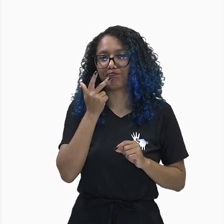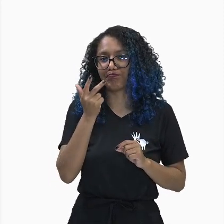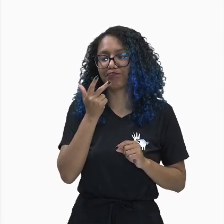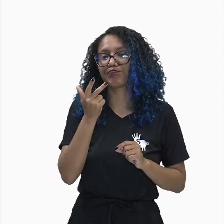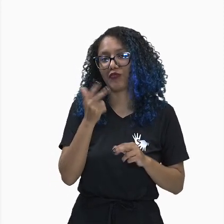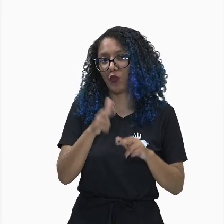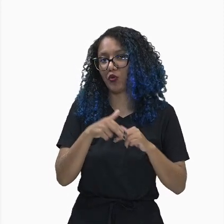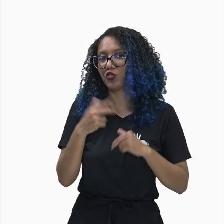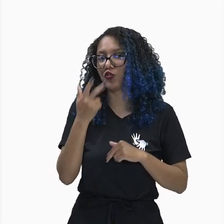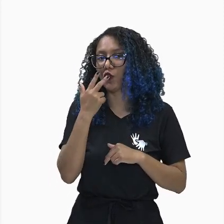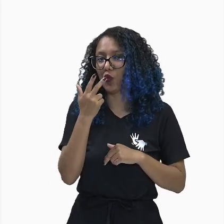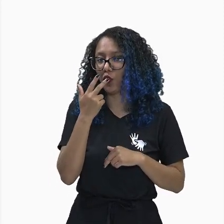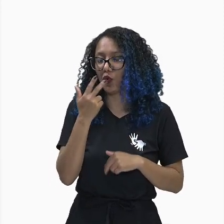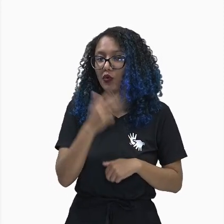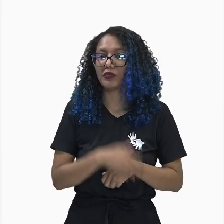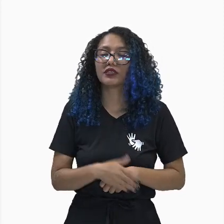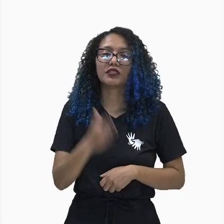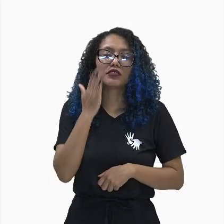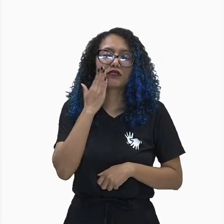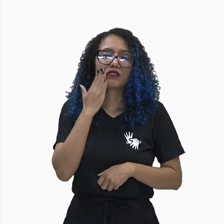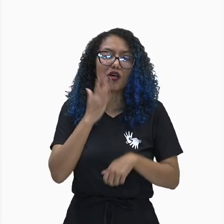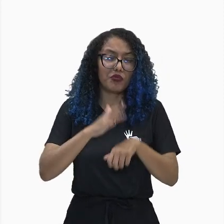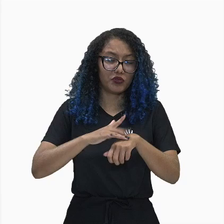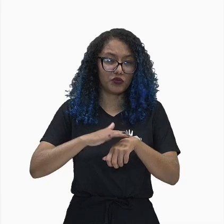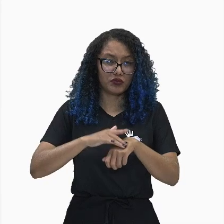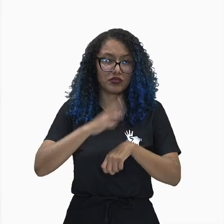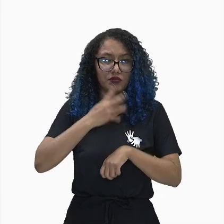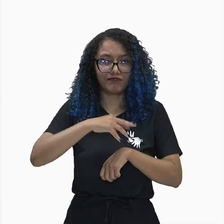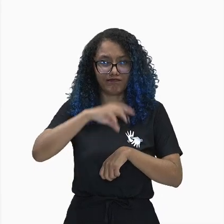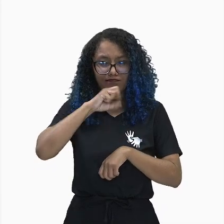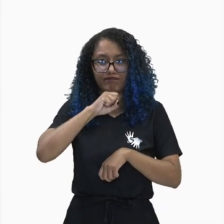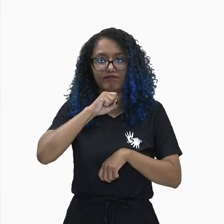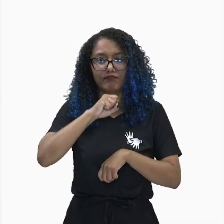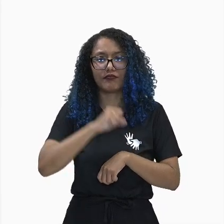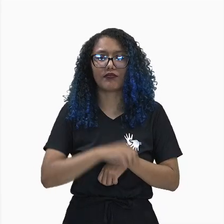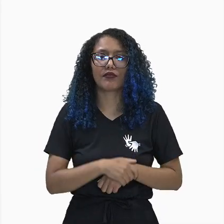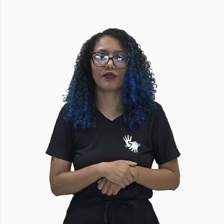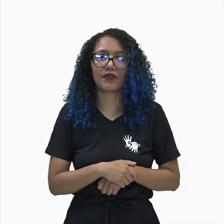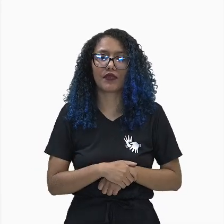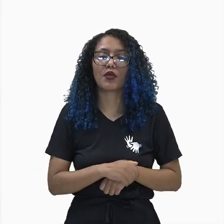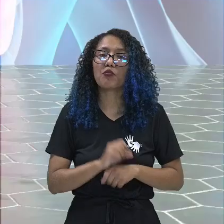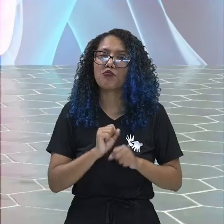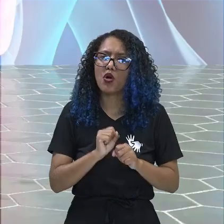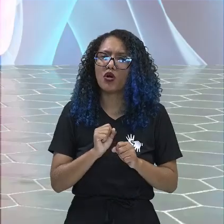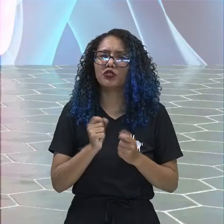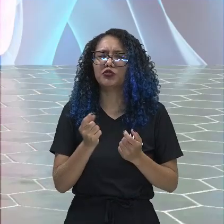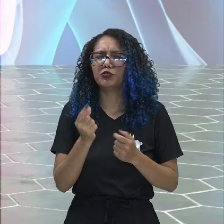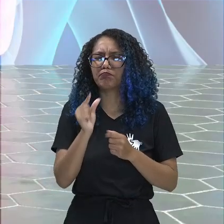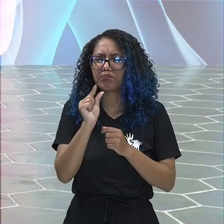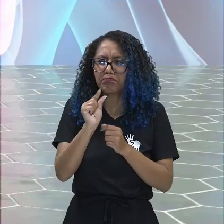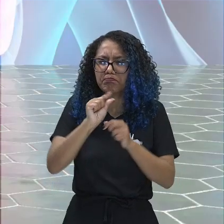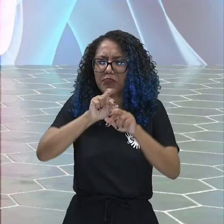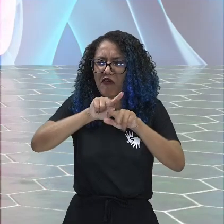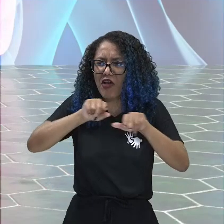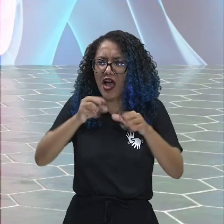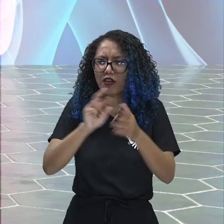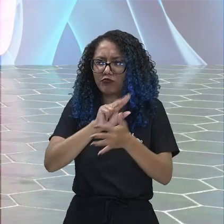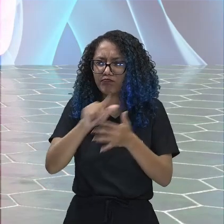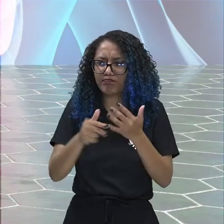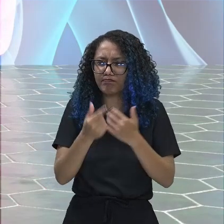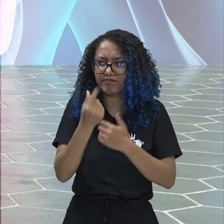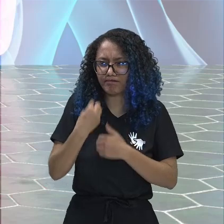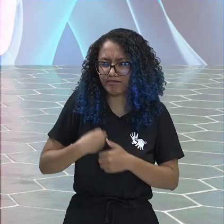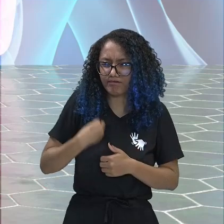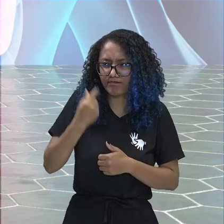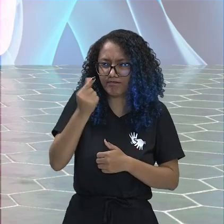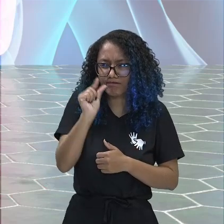sabemos que doenças respiratórias podem ser causadas ali por micro-organismos, tá? Elas podem ser